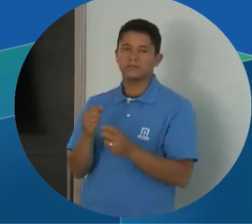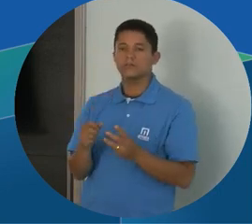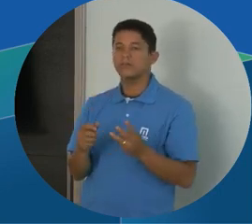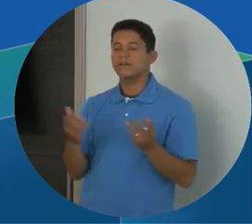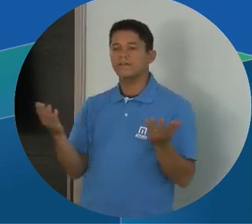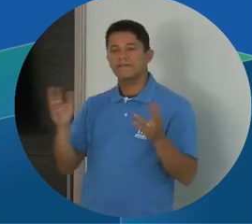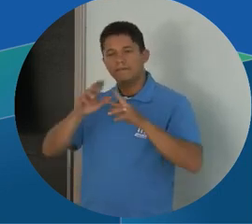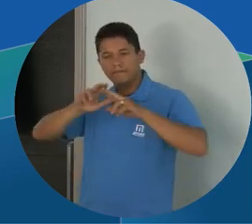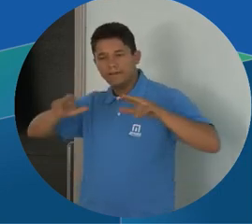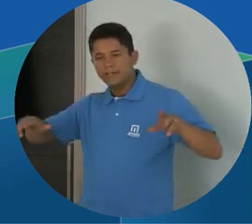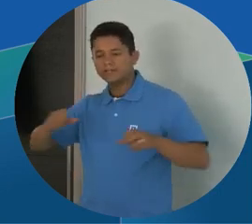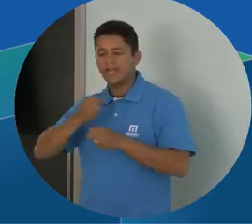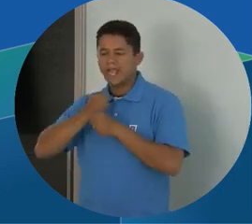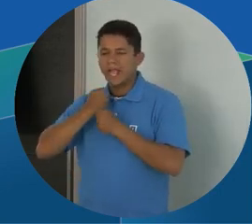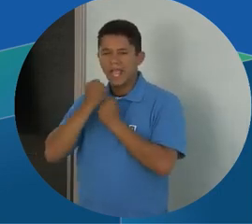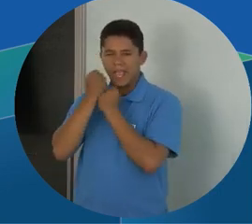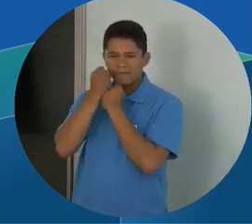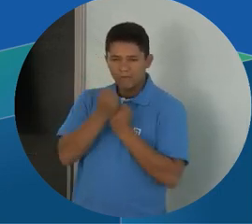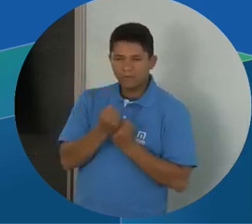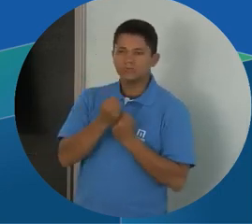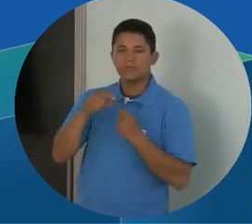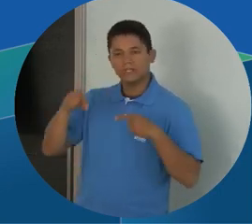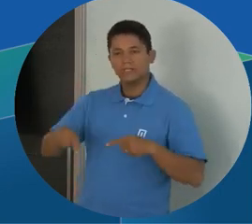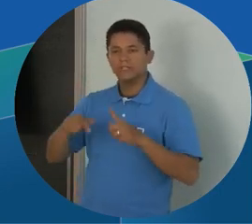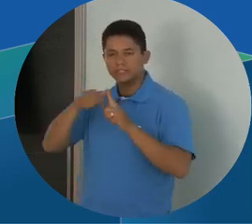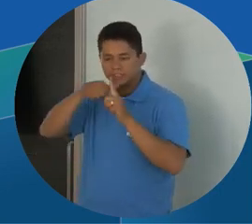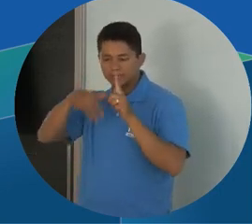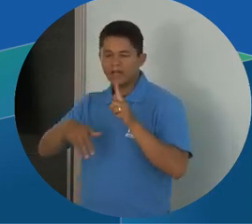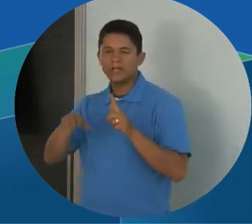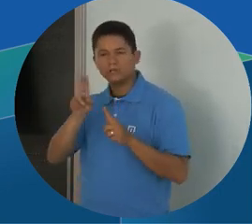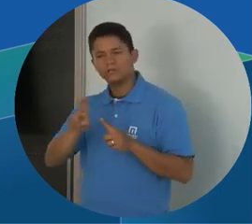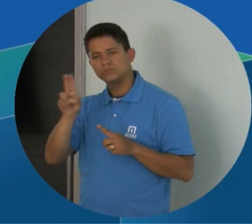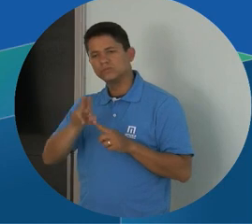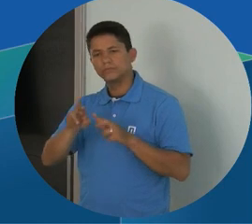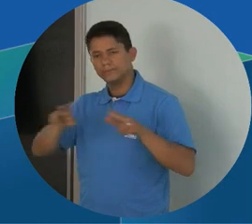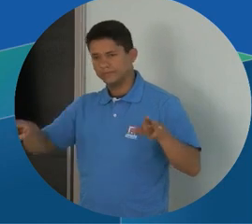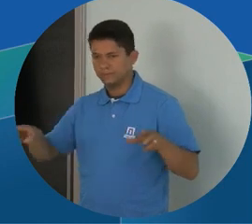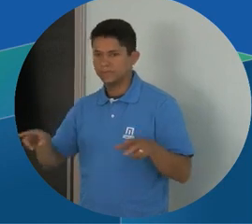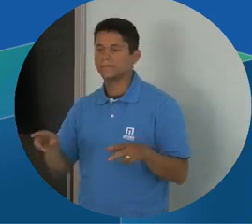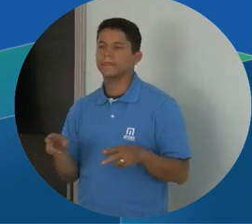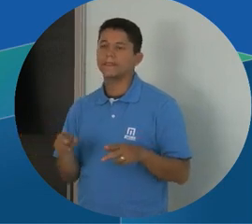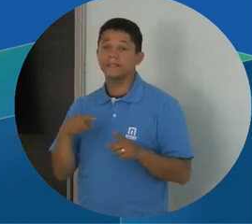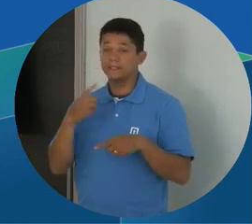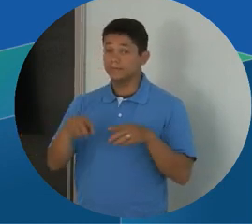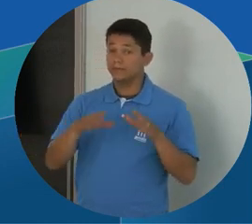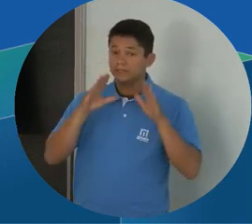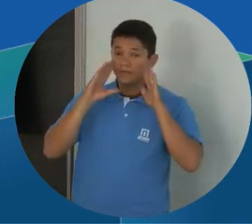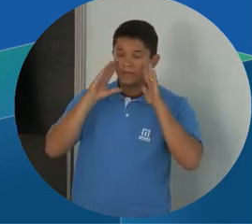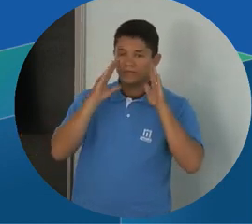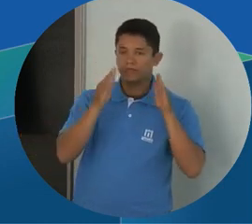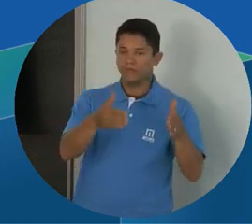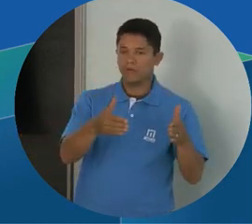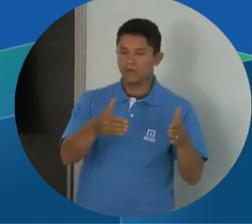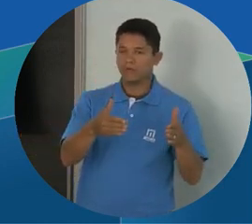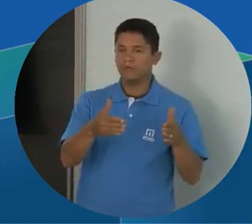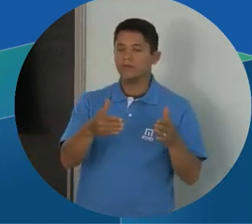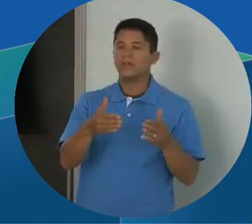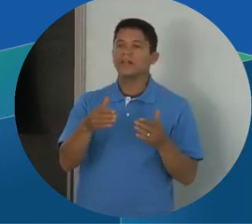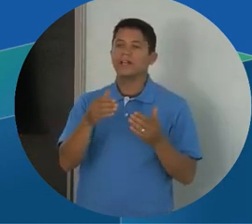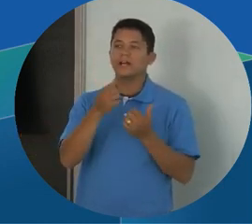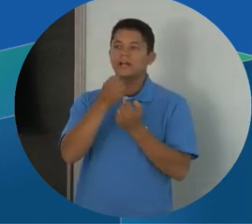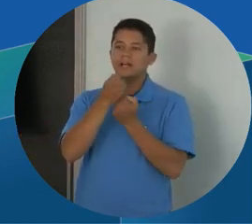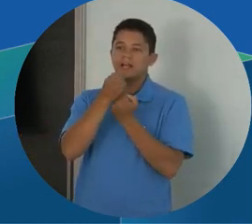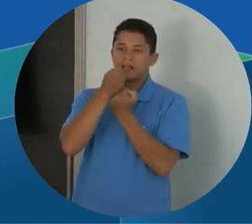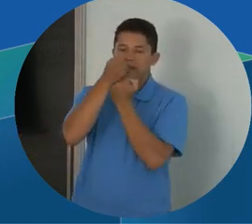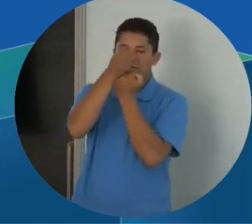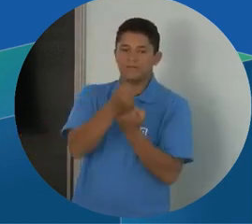executados hoje pela Gemaia e praticados no mercado. Depois a gente vai dar uma focada, né? Uma funilada para reforço de barragem,